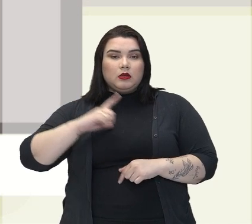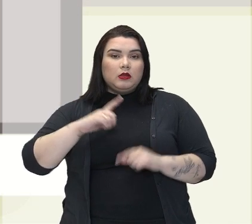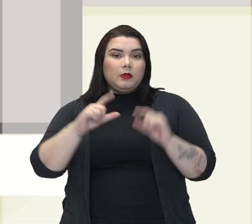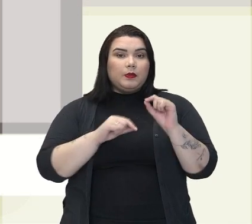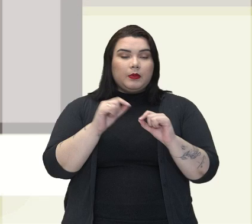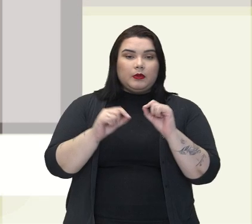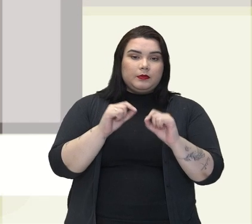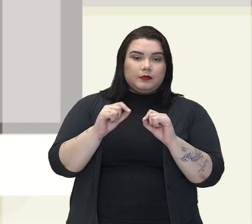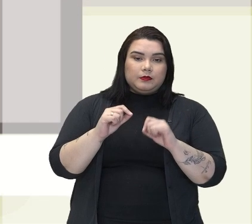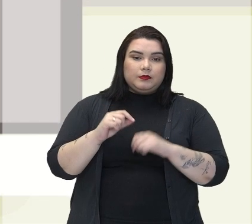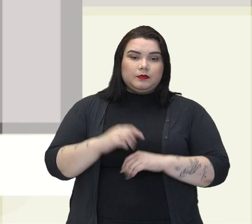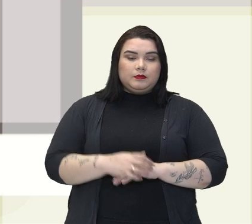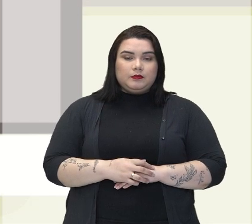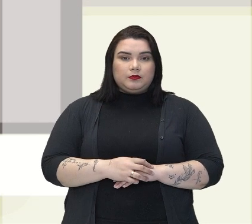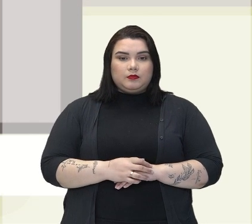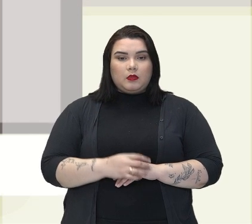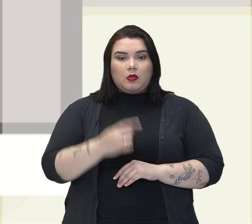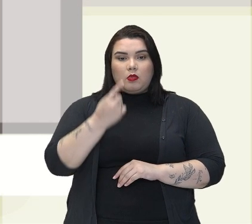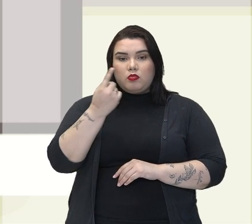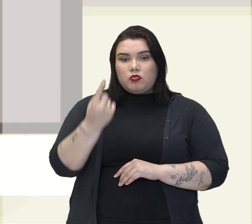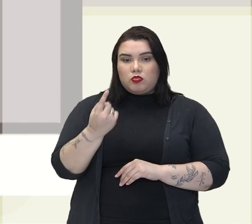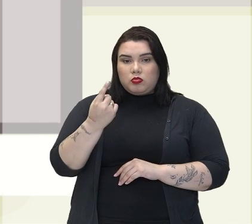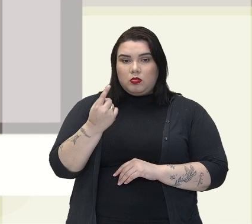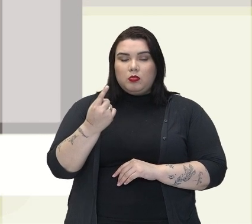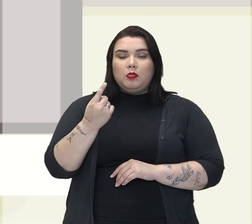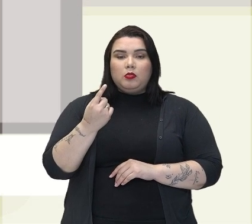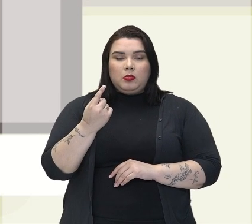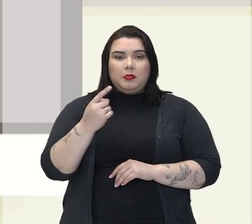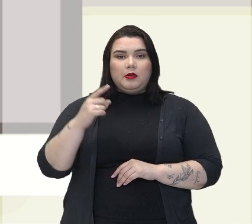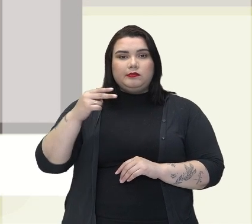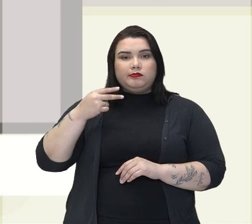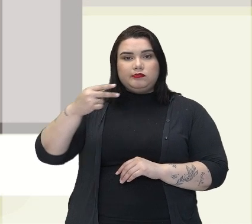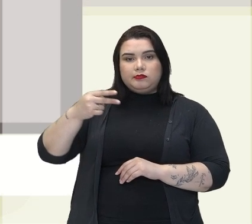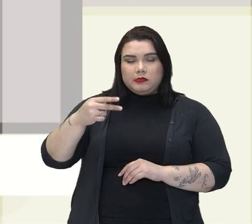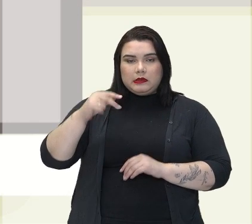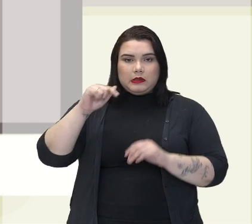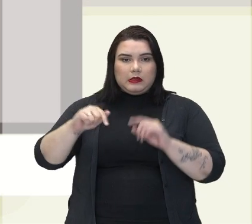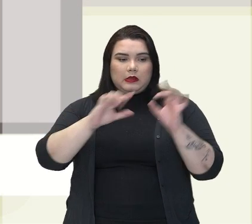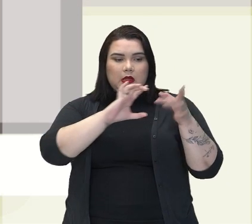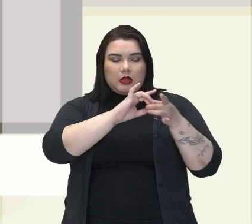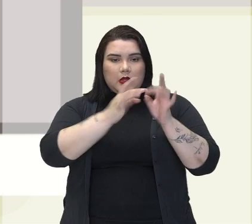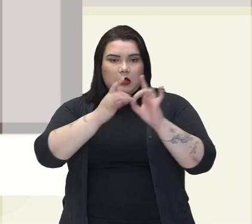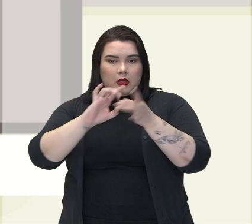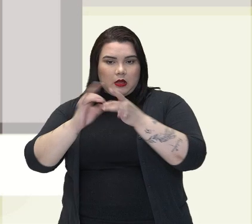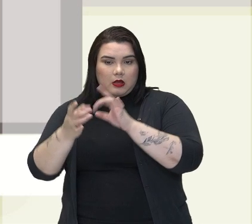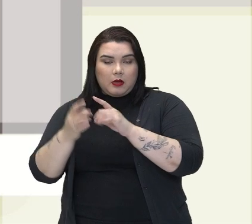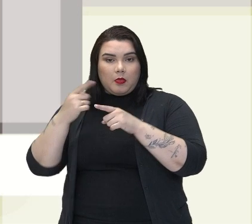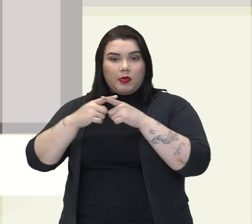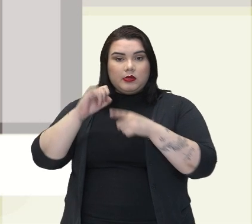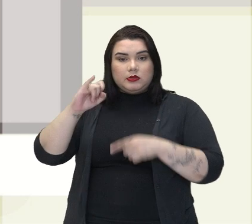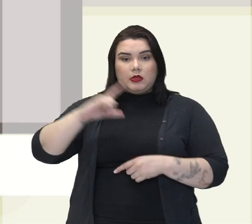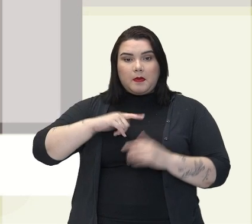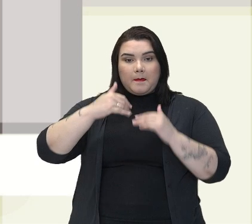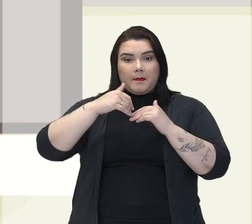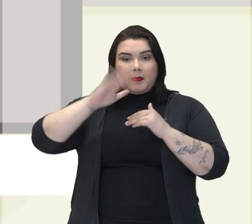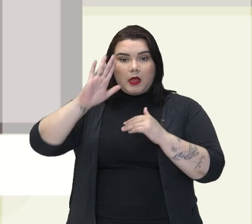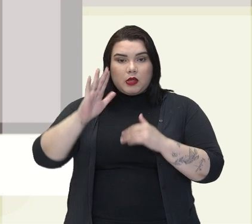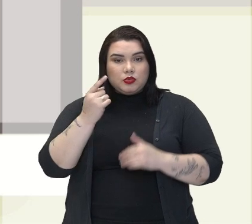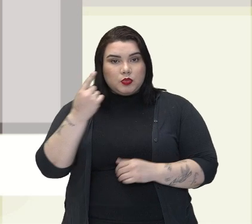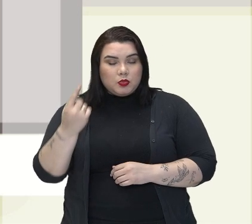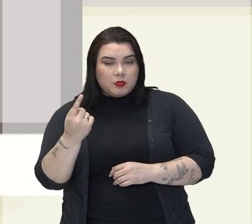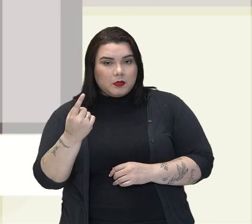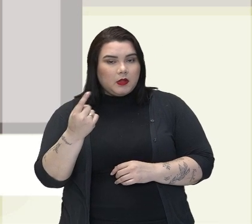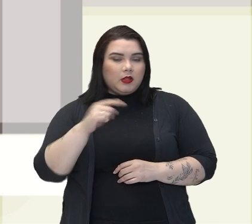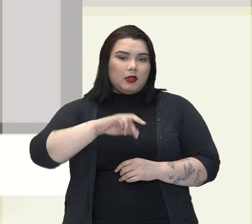possuem uma ligação dupla, né? Porque se tiver mais de uma ligação dupla,